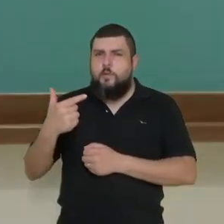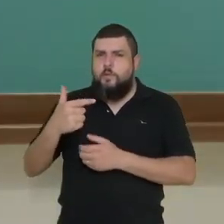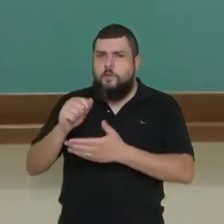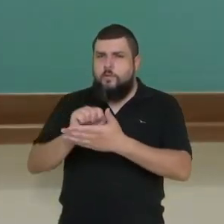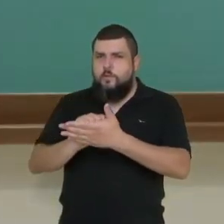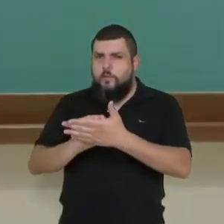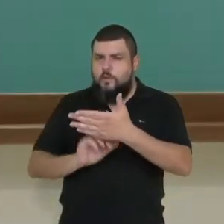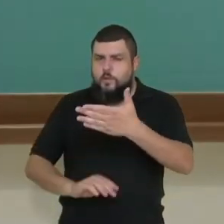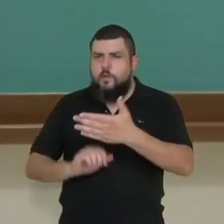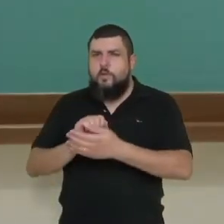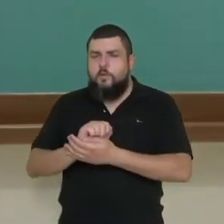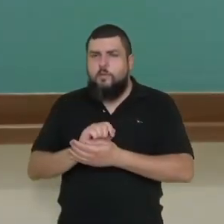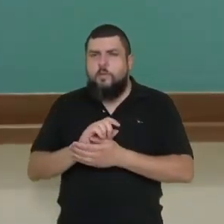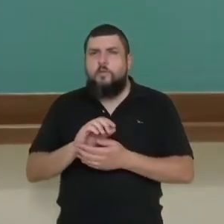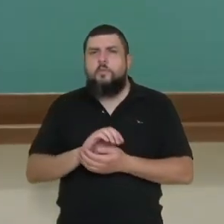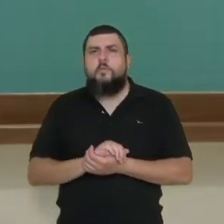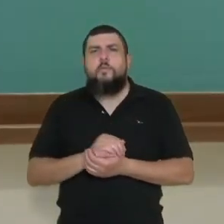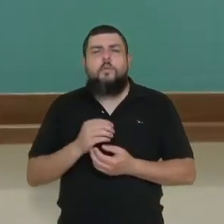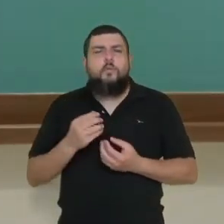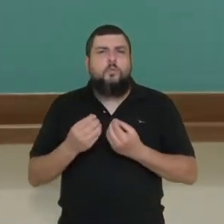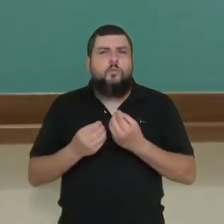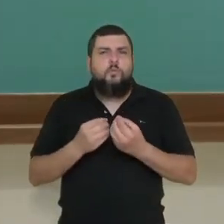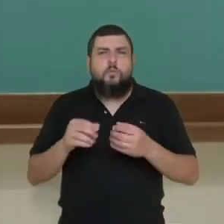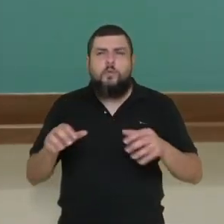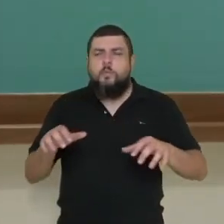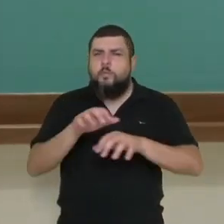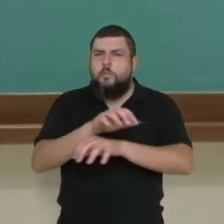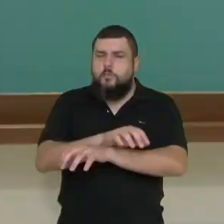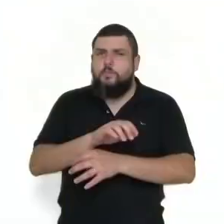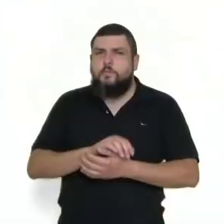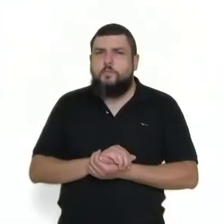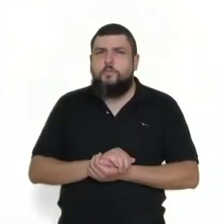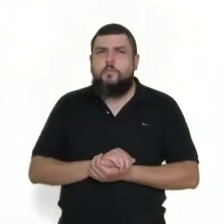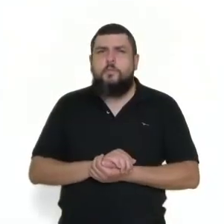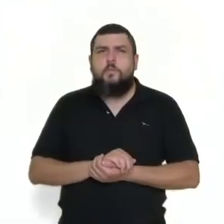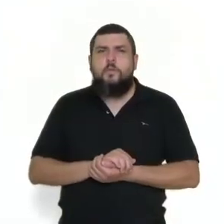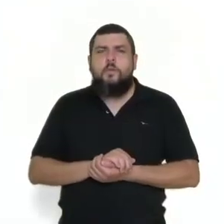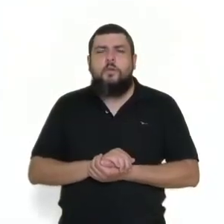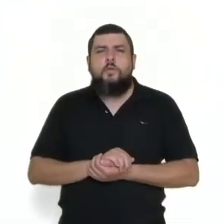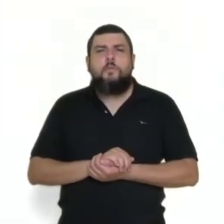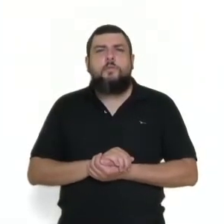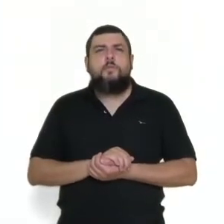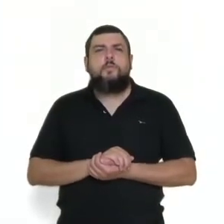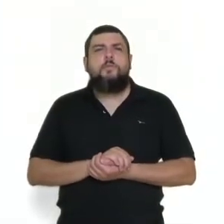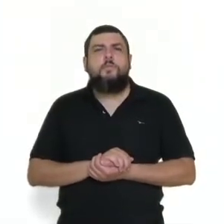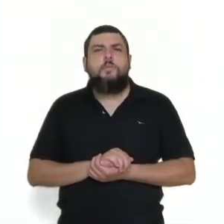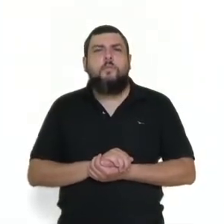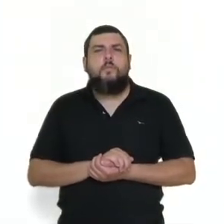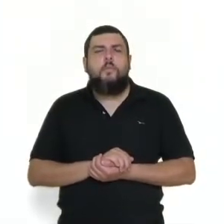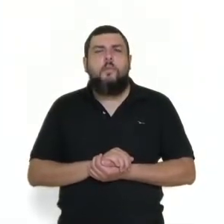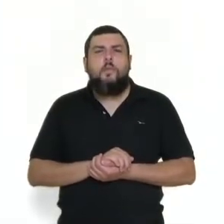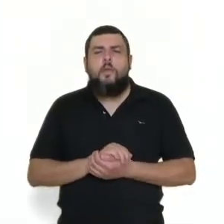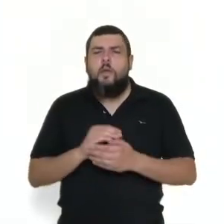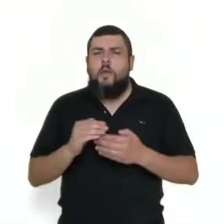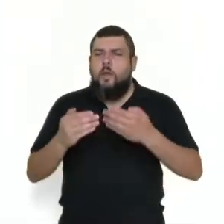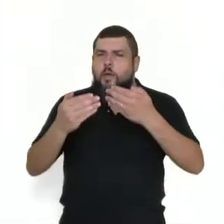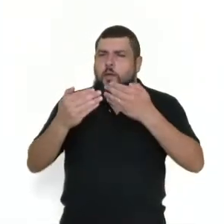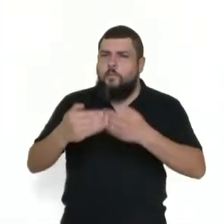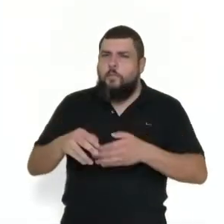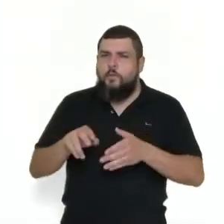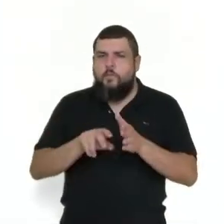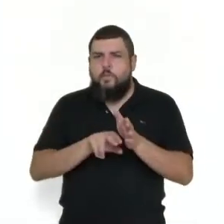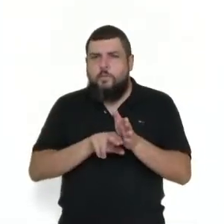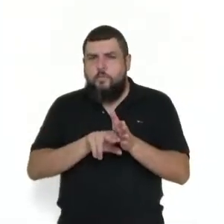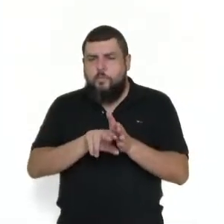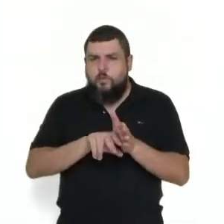já emendando ali com esses dois primeiros biomas, né, que a gente já viu, né? Na avaliação trimestral de biologia,